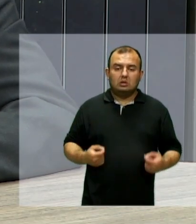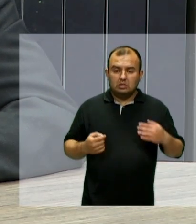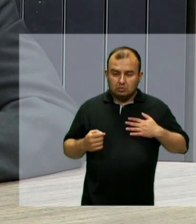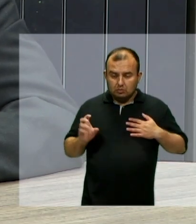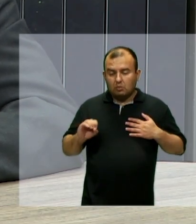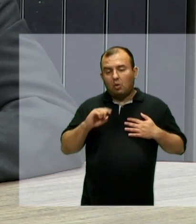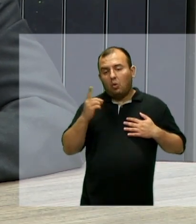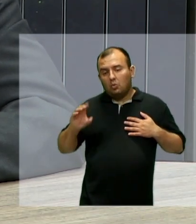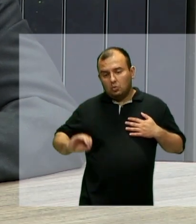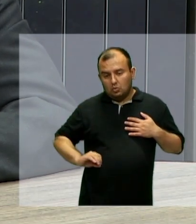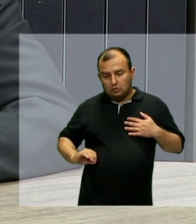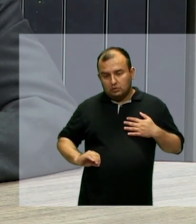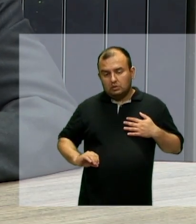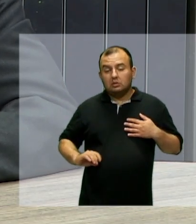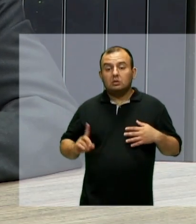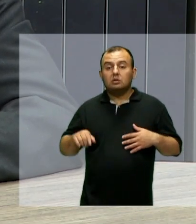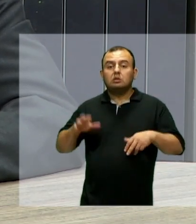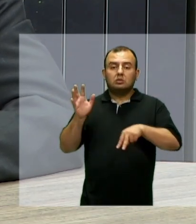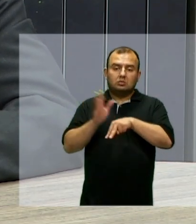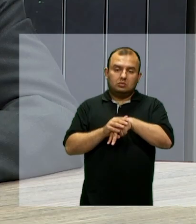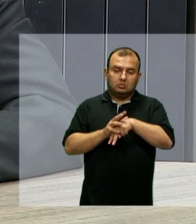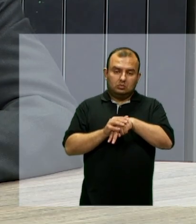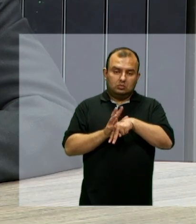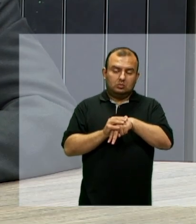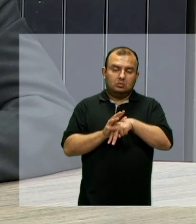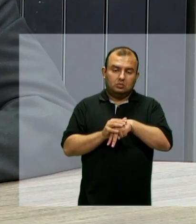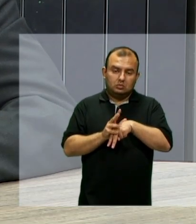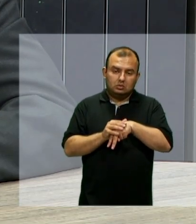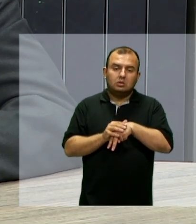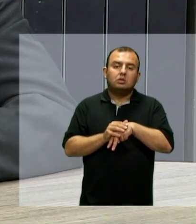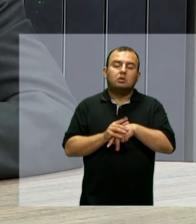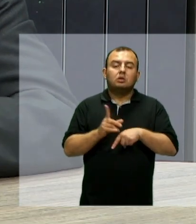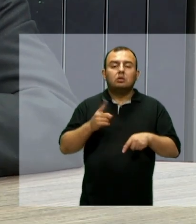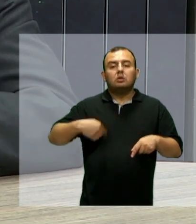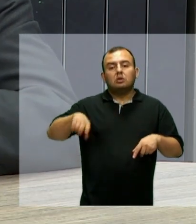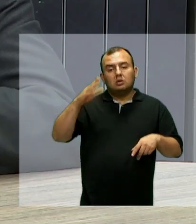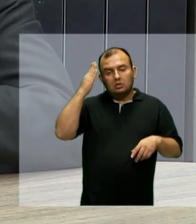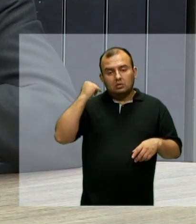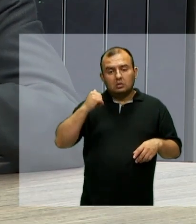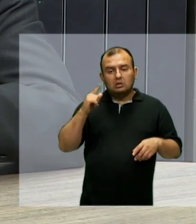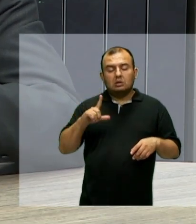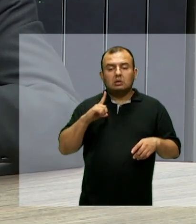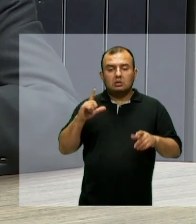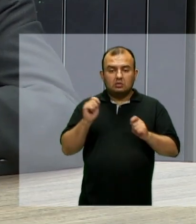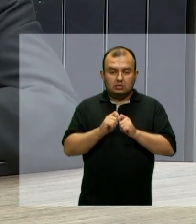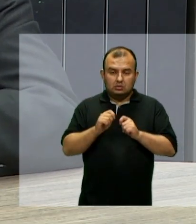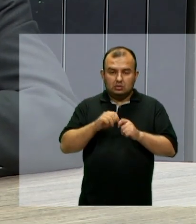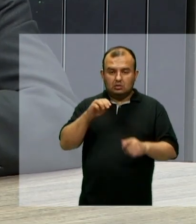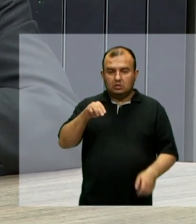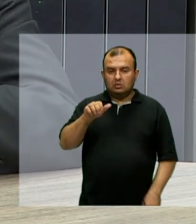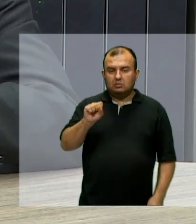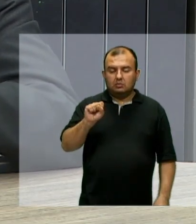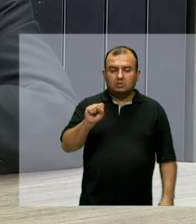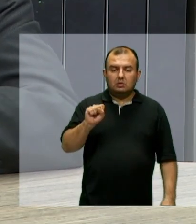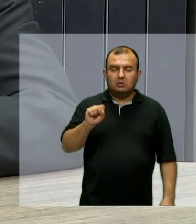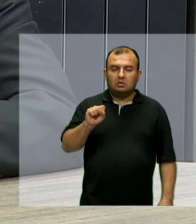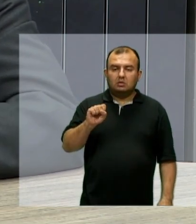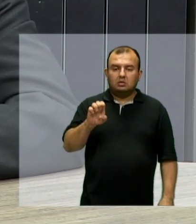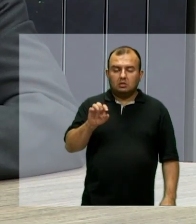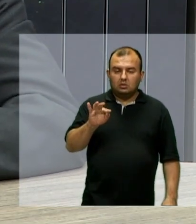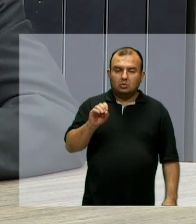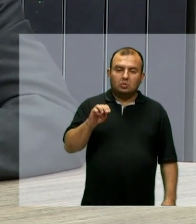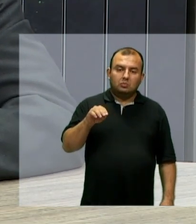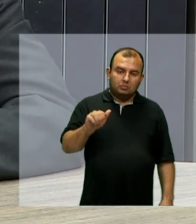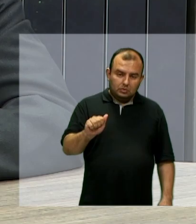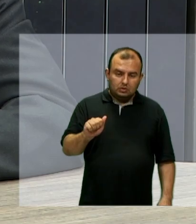ovário. Então, essas pacientes, se a gente souber isso, a gente tem como fazer a chamada mastectomia profilática, essas coisas todas